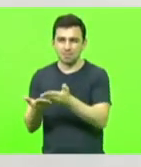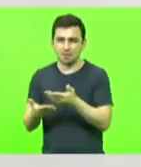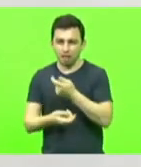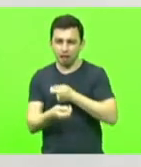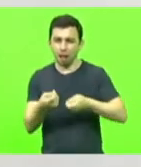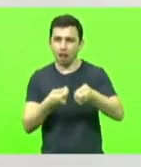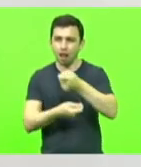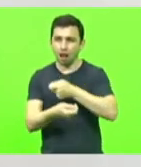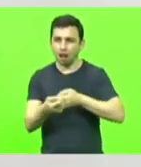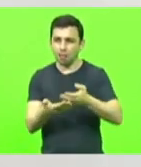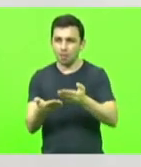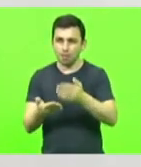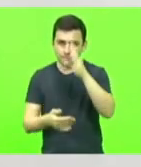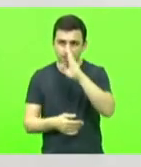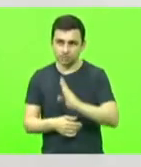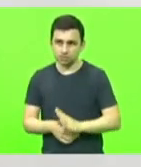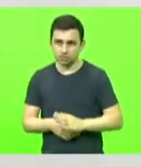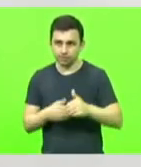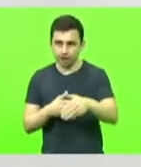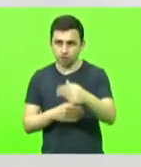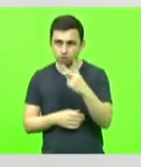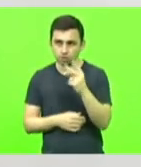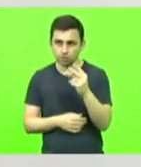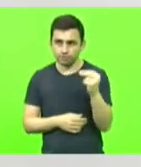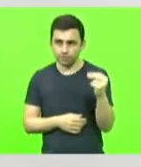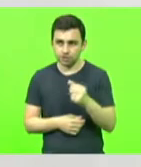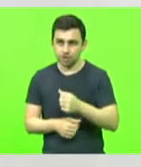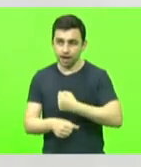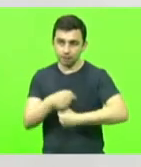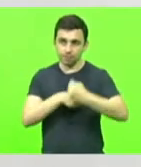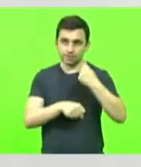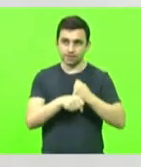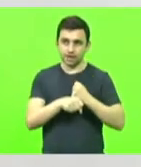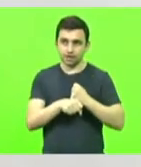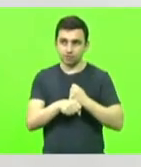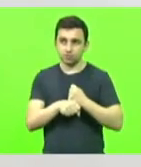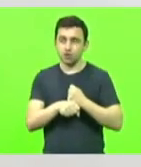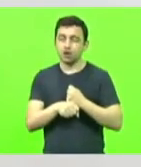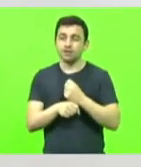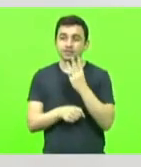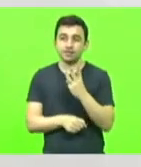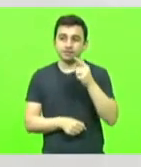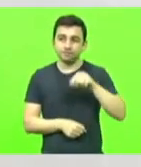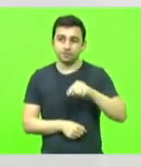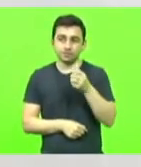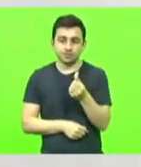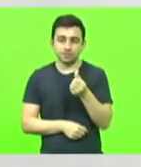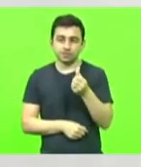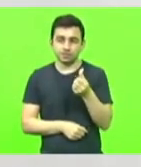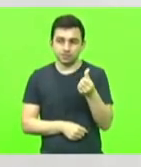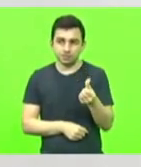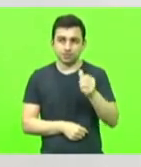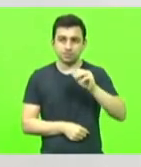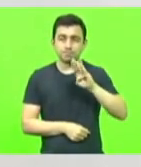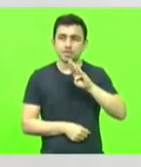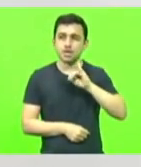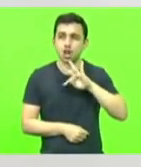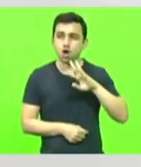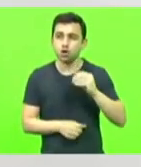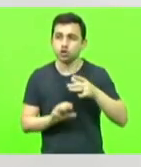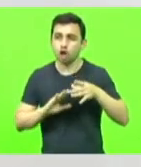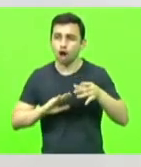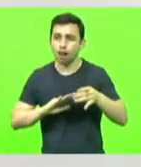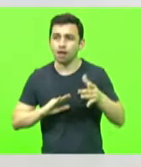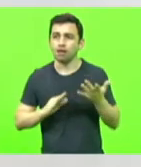no Brasil em 2020, ou seja, o ano passado, chegaram a 3,66 bilhões de dólares.